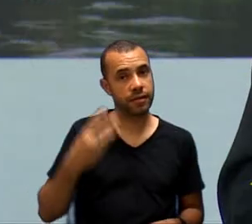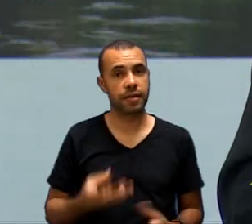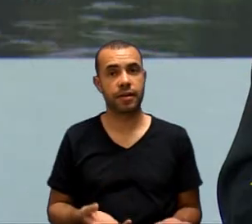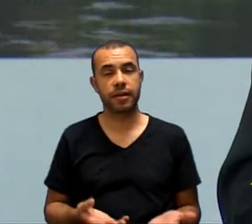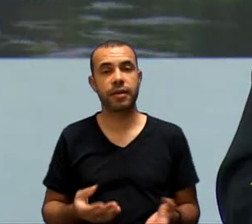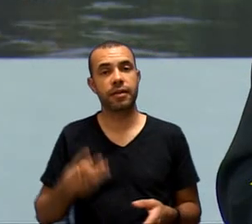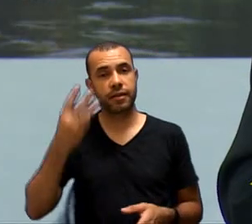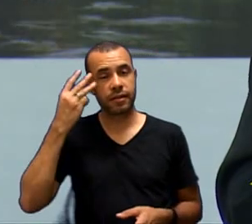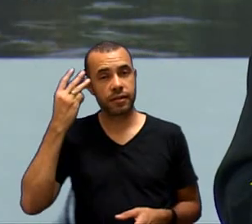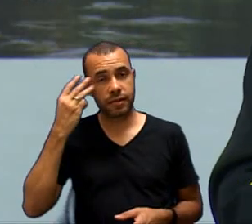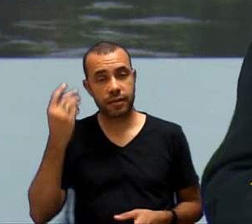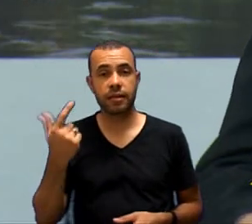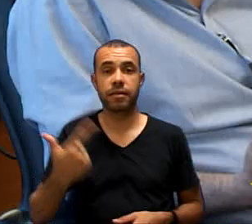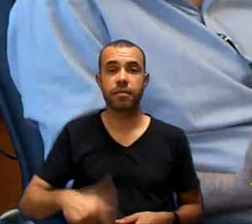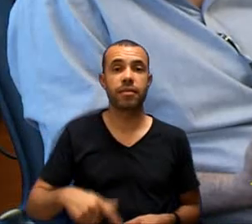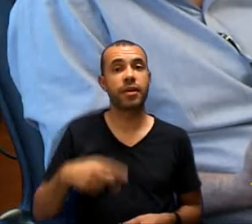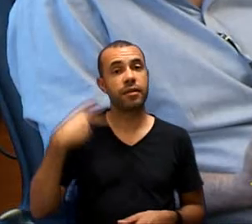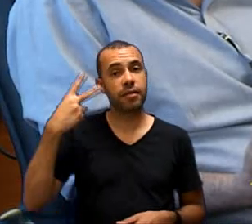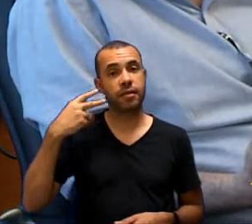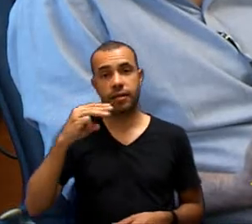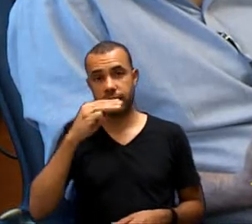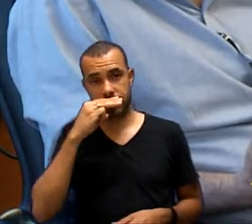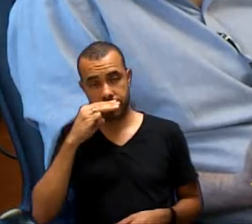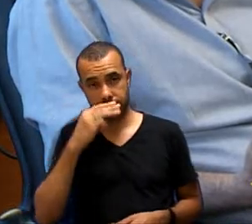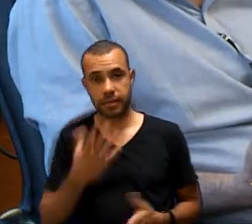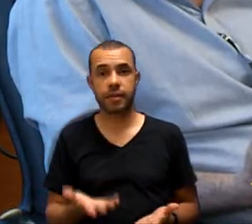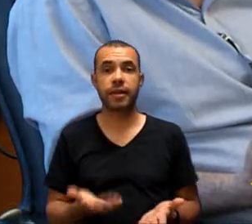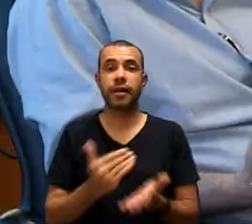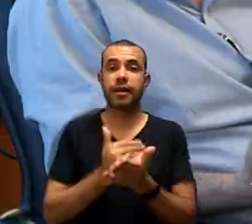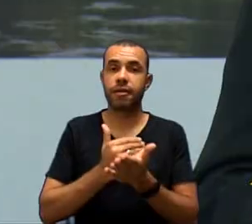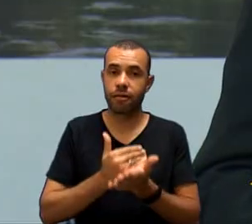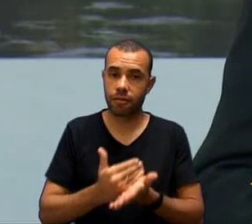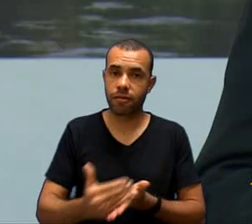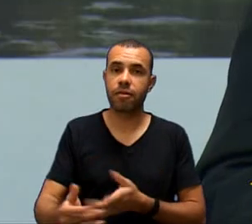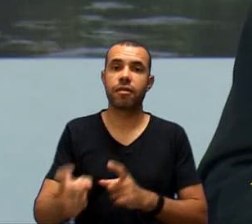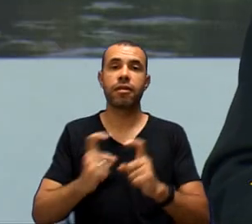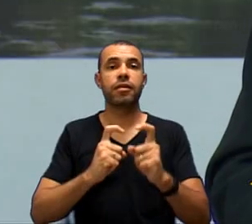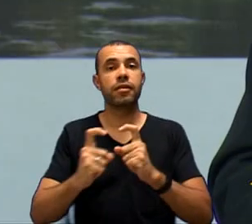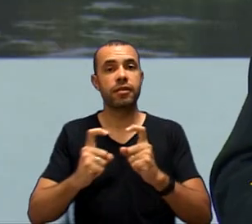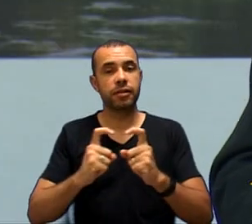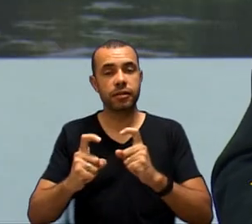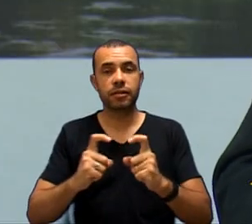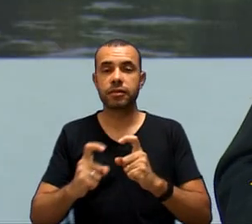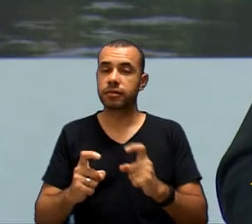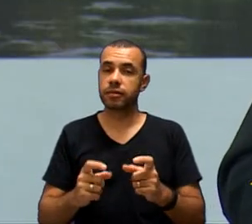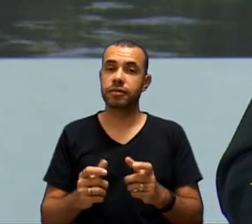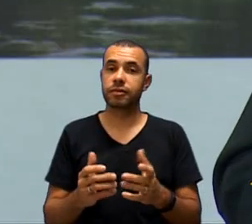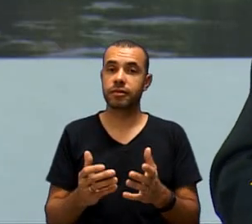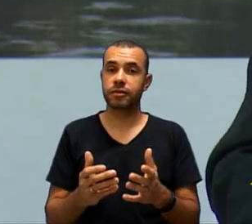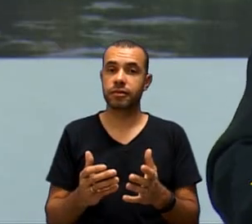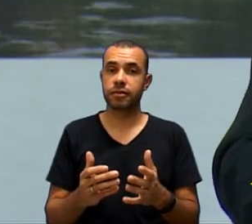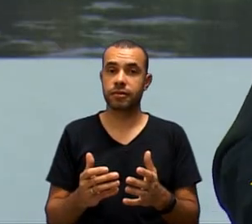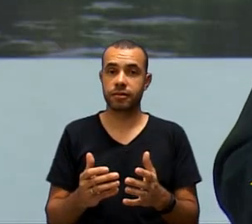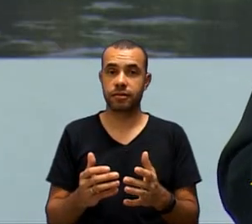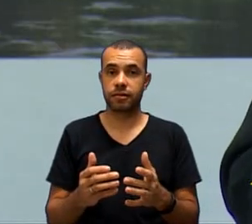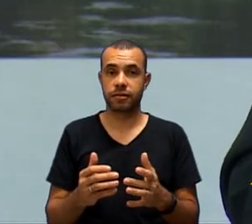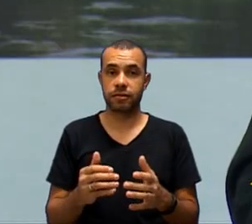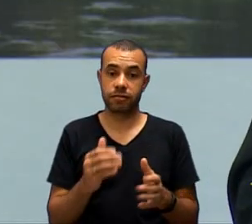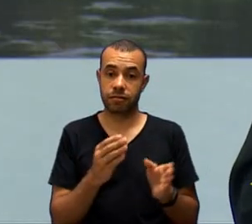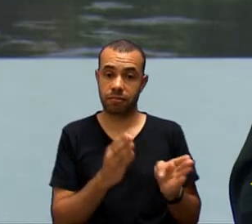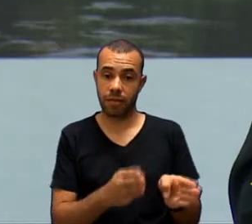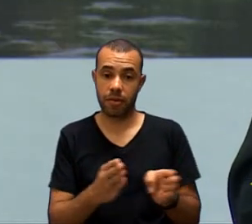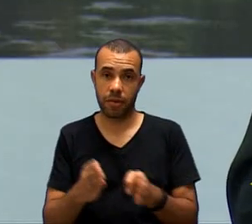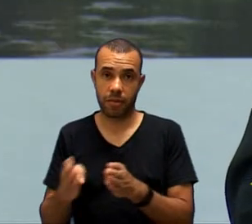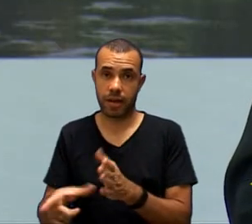Silvestre, do vereador Engenheiro Martinez, e para a abertura desta audiência, que seguirá uma sequência